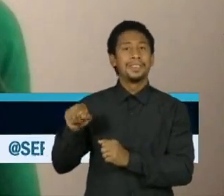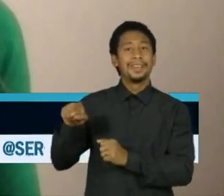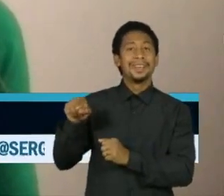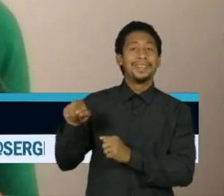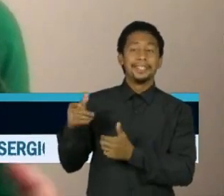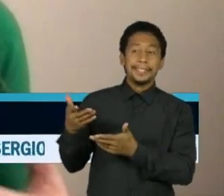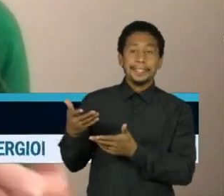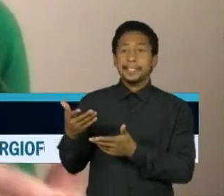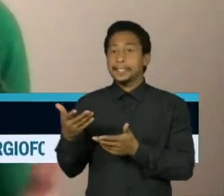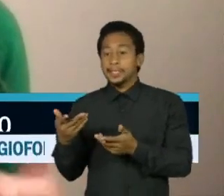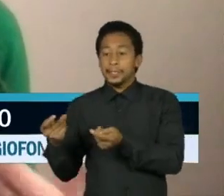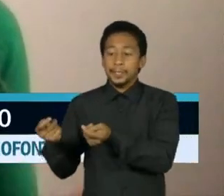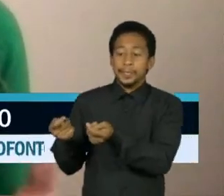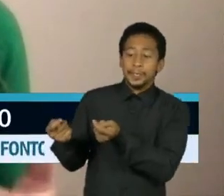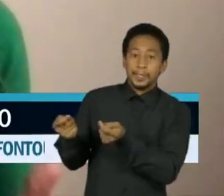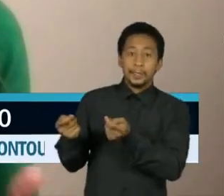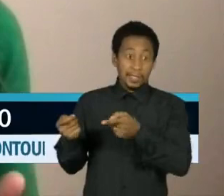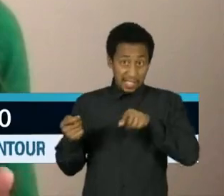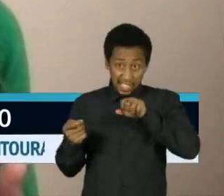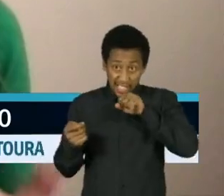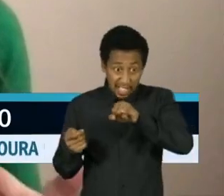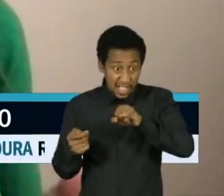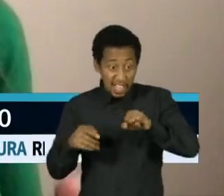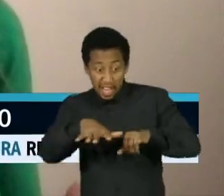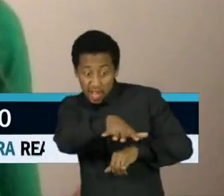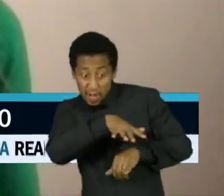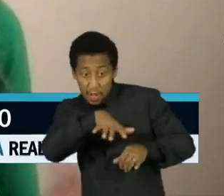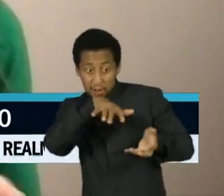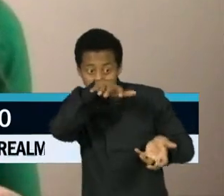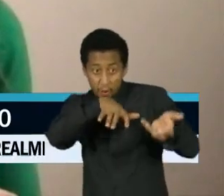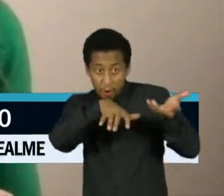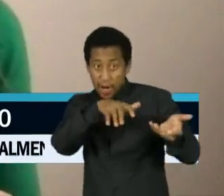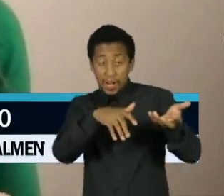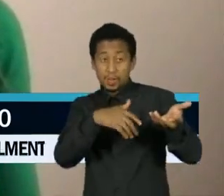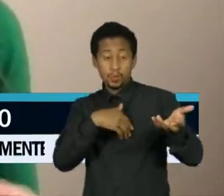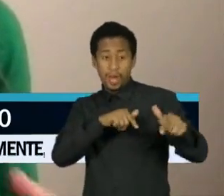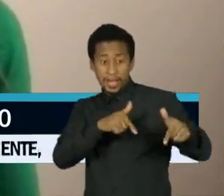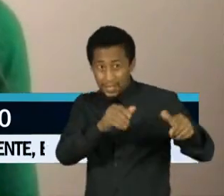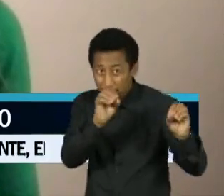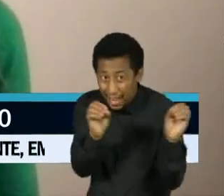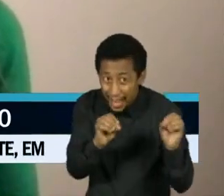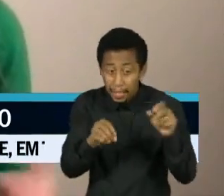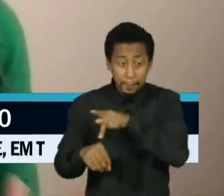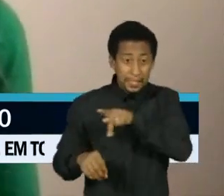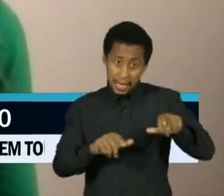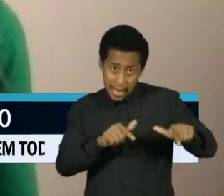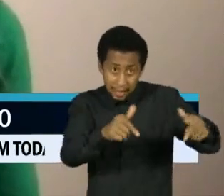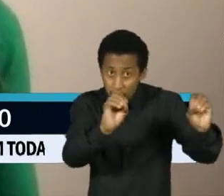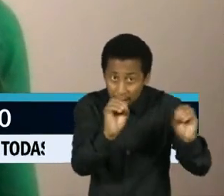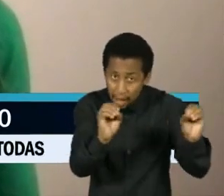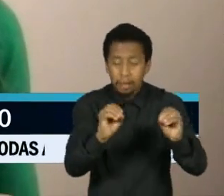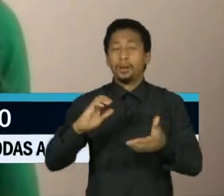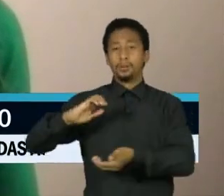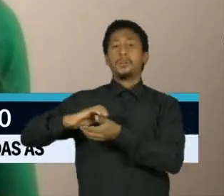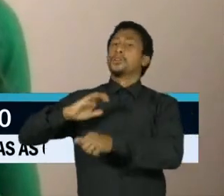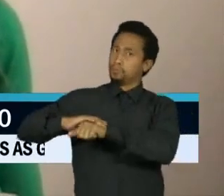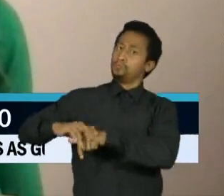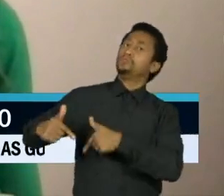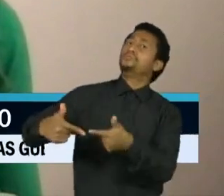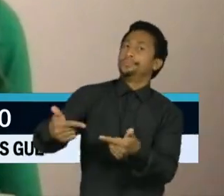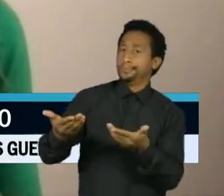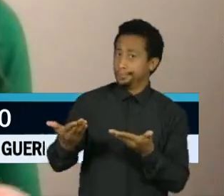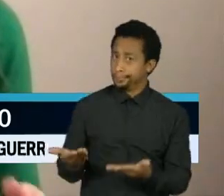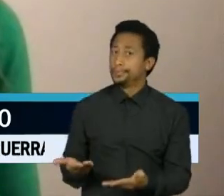a última barreira para instintos ou impulsos mais autoritários. Então, acho que o Supremo teria, alguns ministros teriam esse